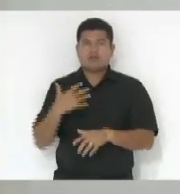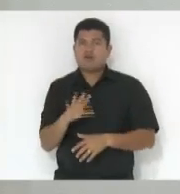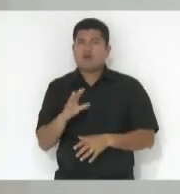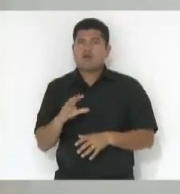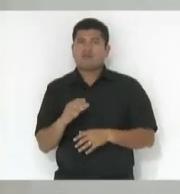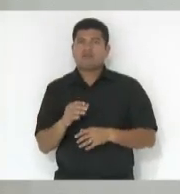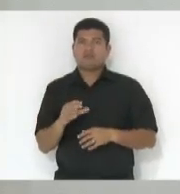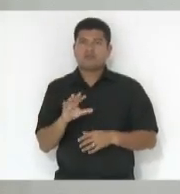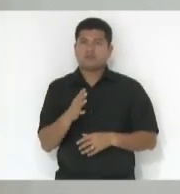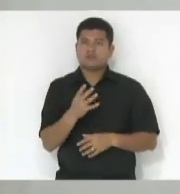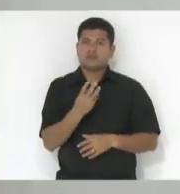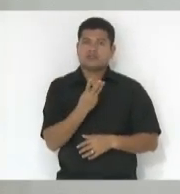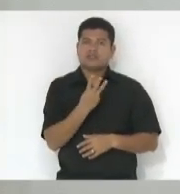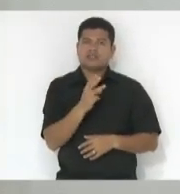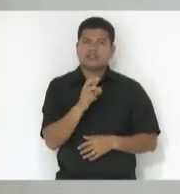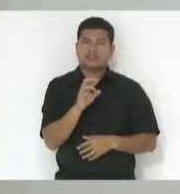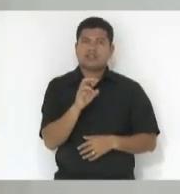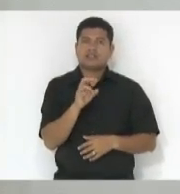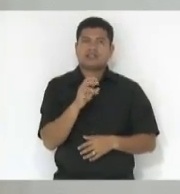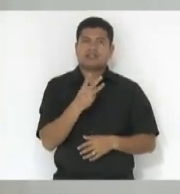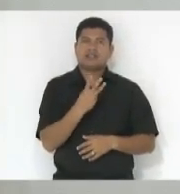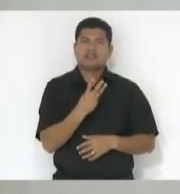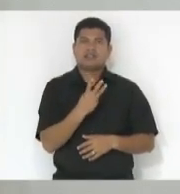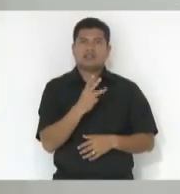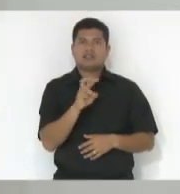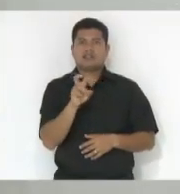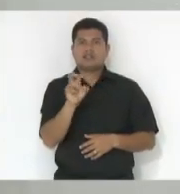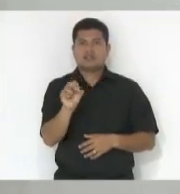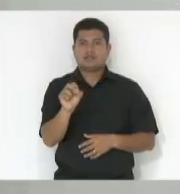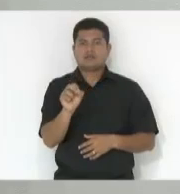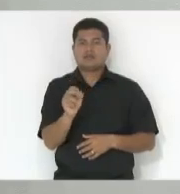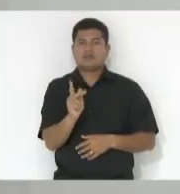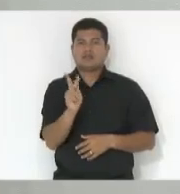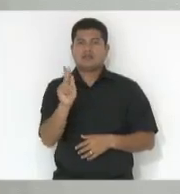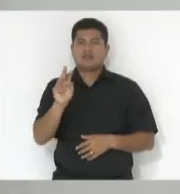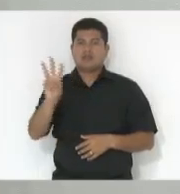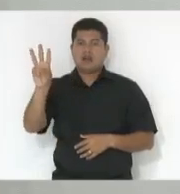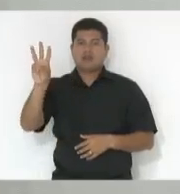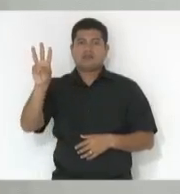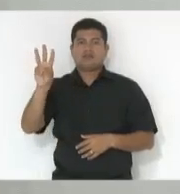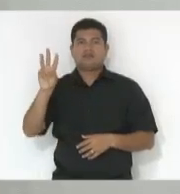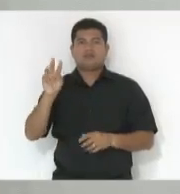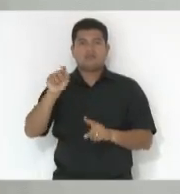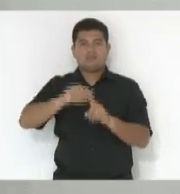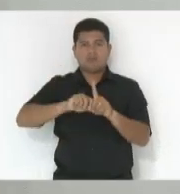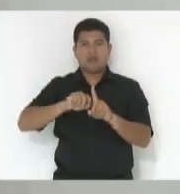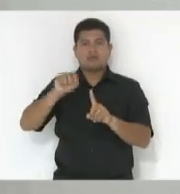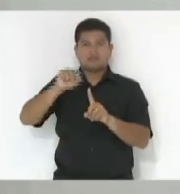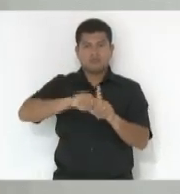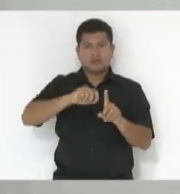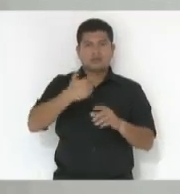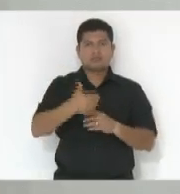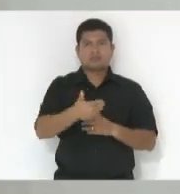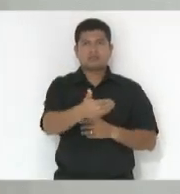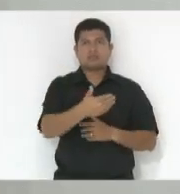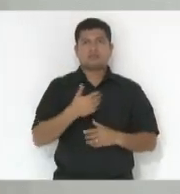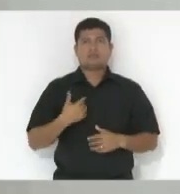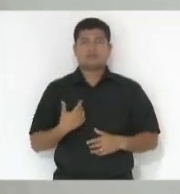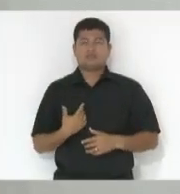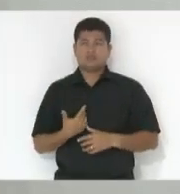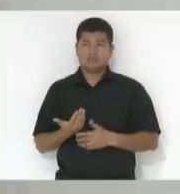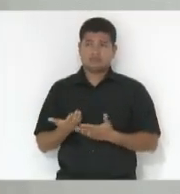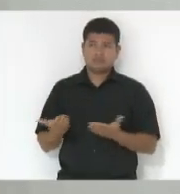mínimo de 350 kW mês, O que convenhamos, né? O que